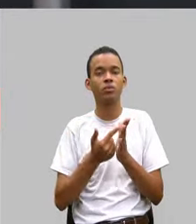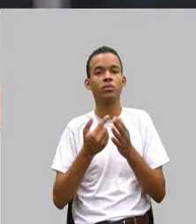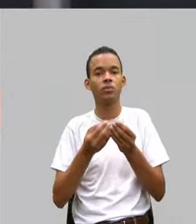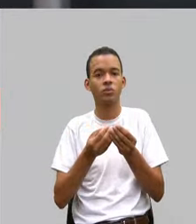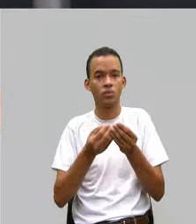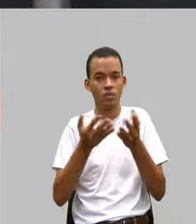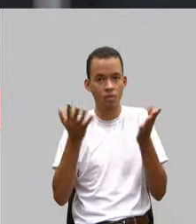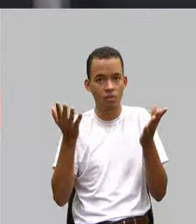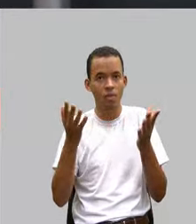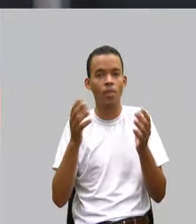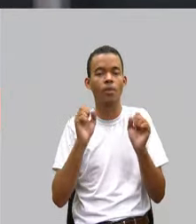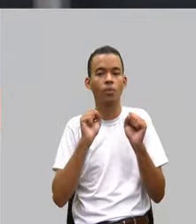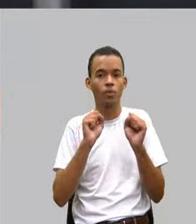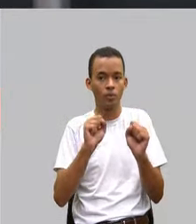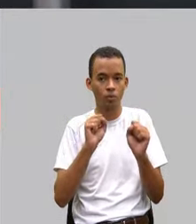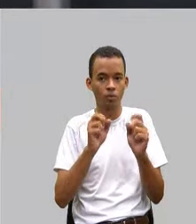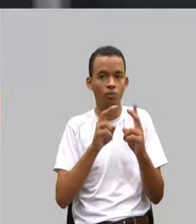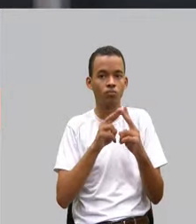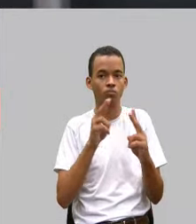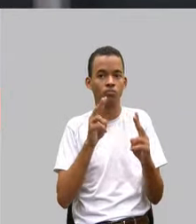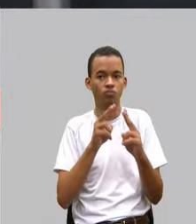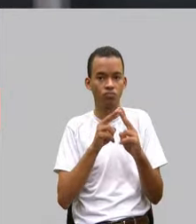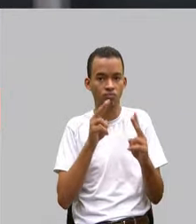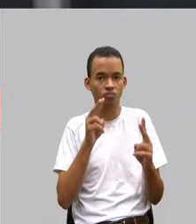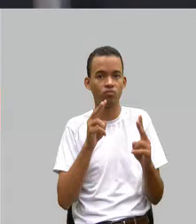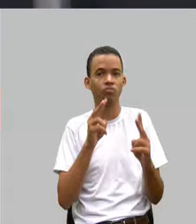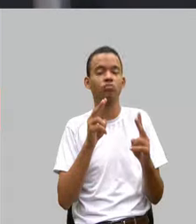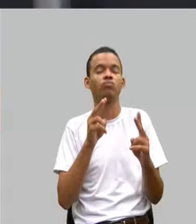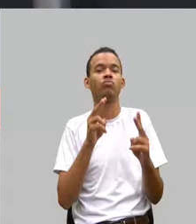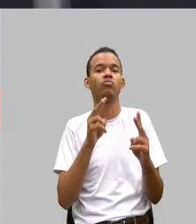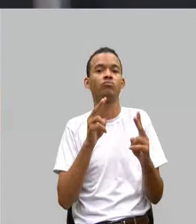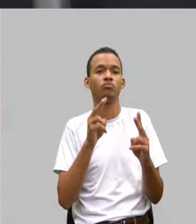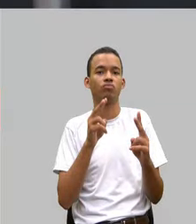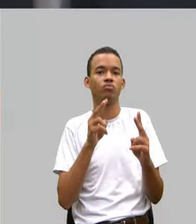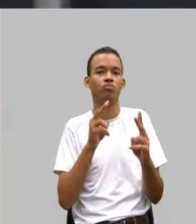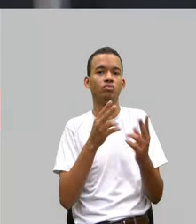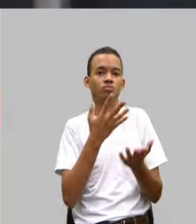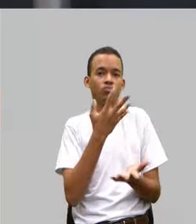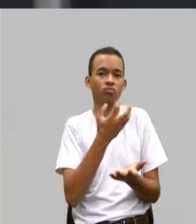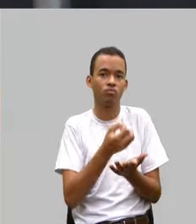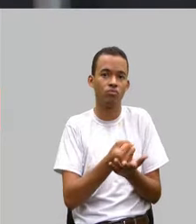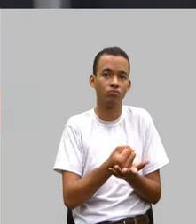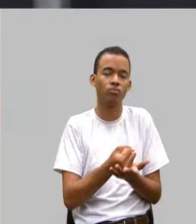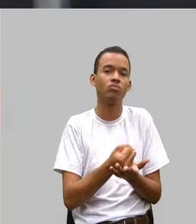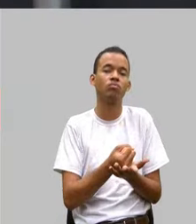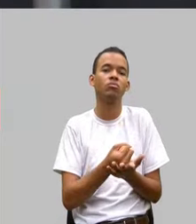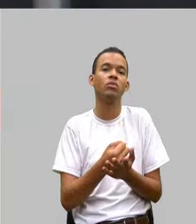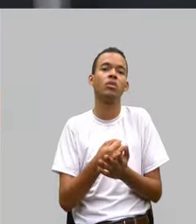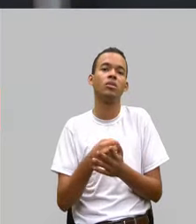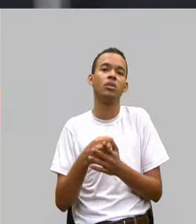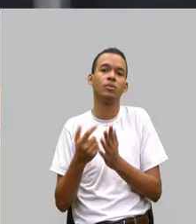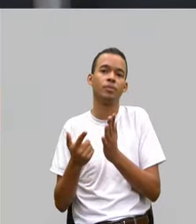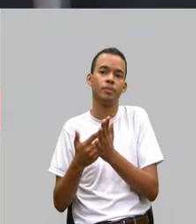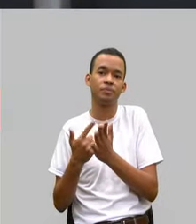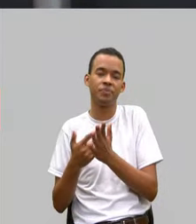disponível online infelizmente a versão física já tá esgotada para minha alegria minha tristeza ao mesmo tempo